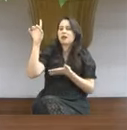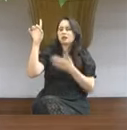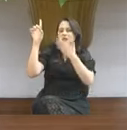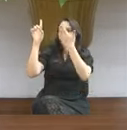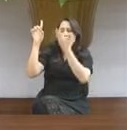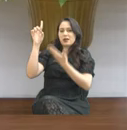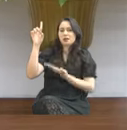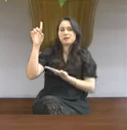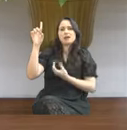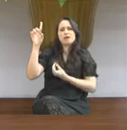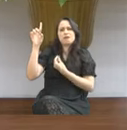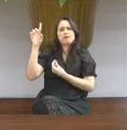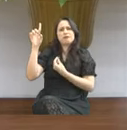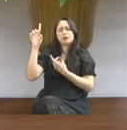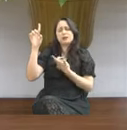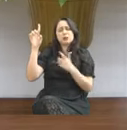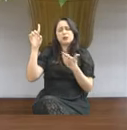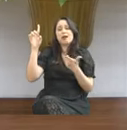tua vida.